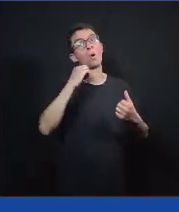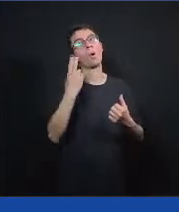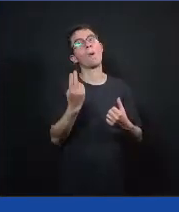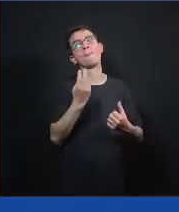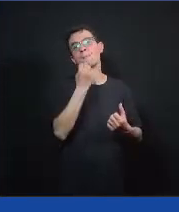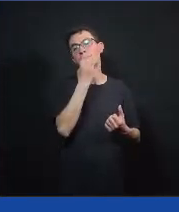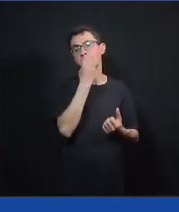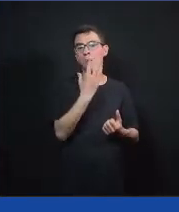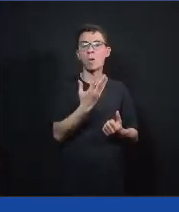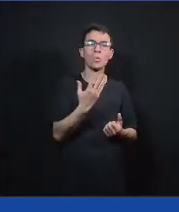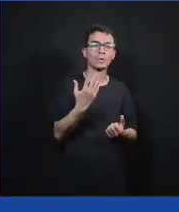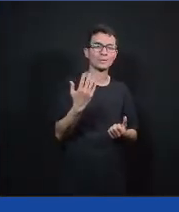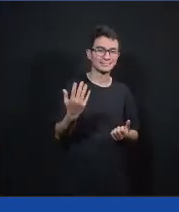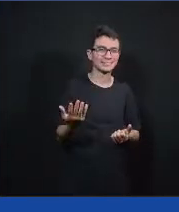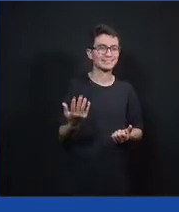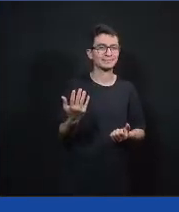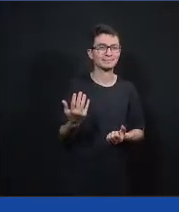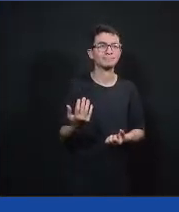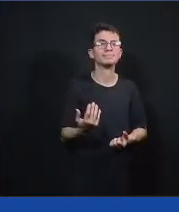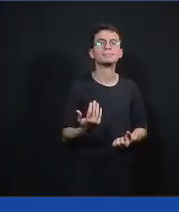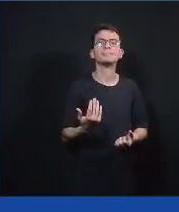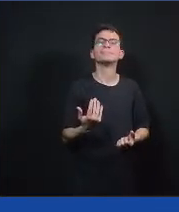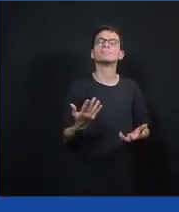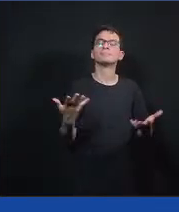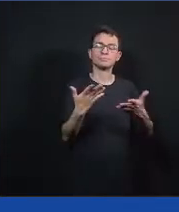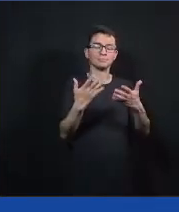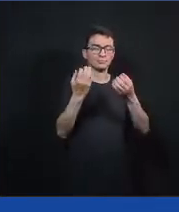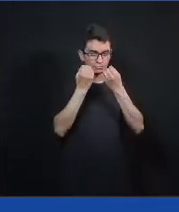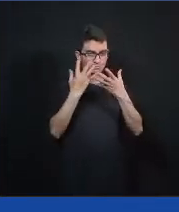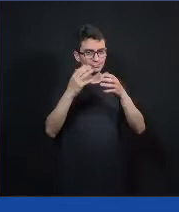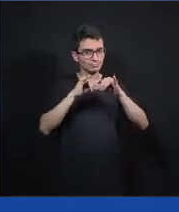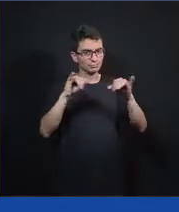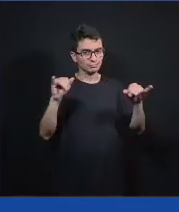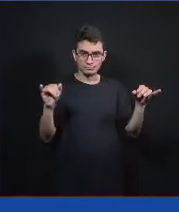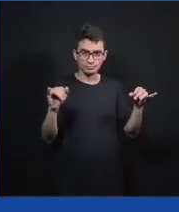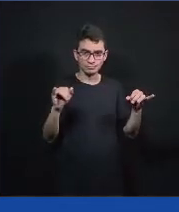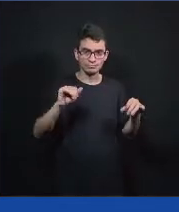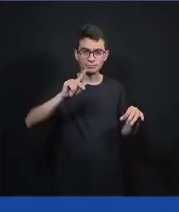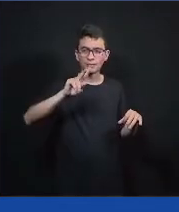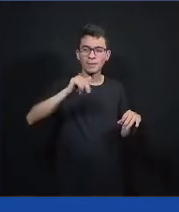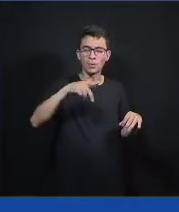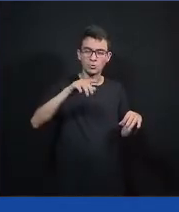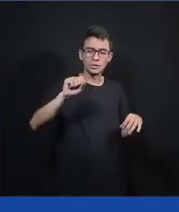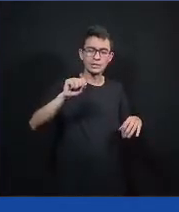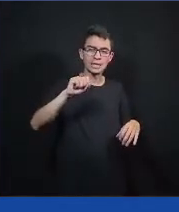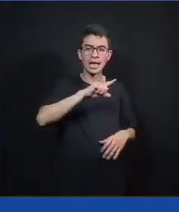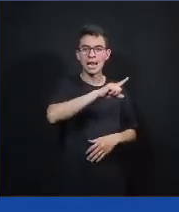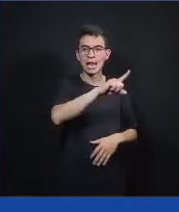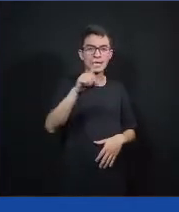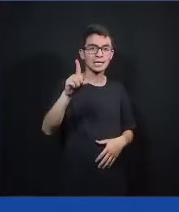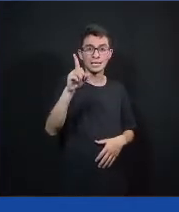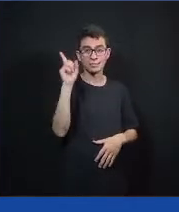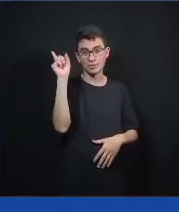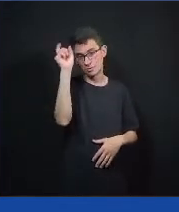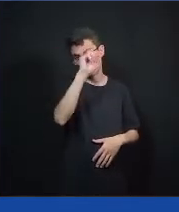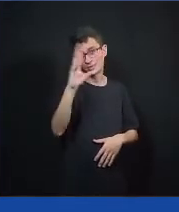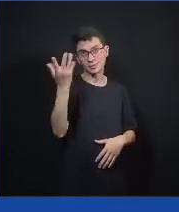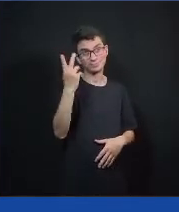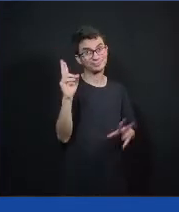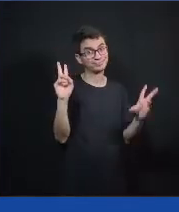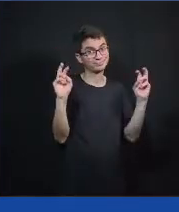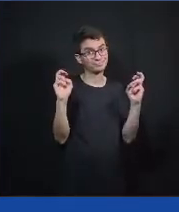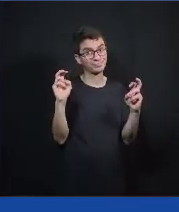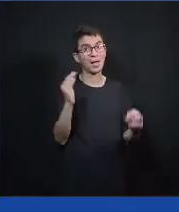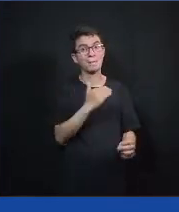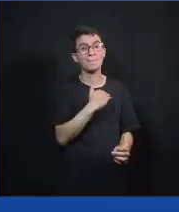Agora, para as boas notícias. As proposições no Congresso, muito dificilmente, elas morrem. Eu brinco, né? Não é que elas morrem,